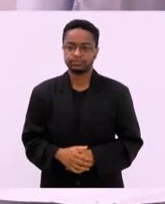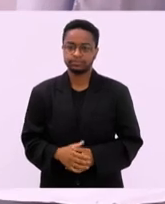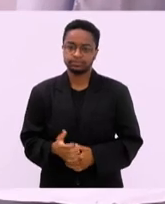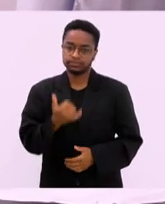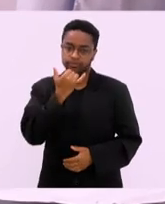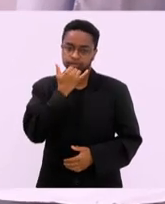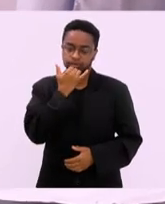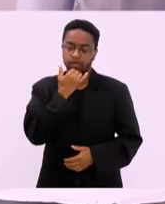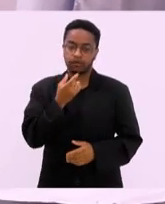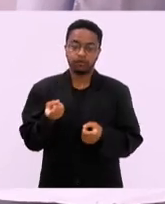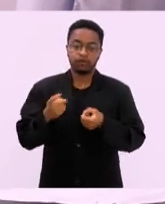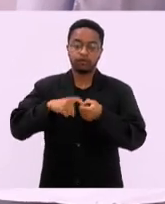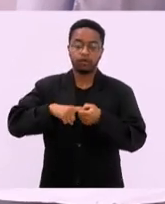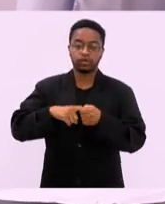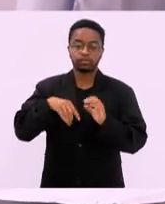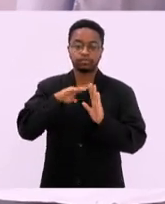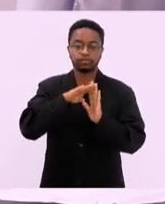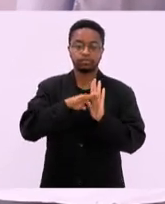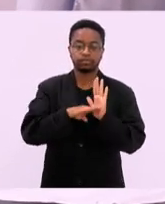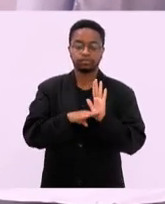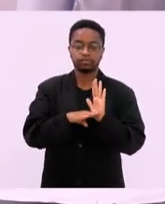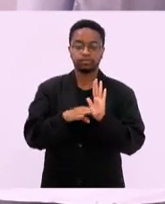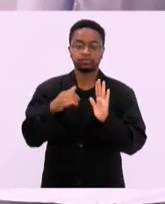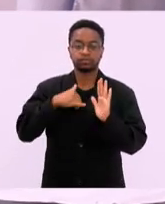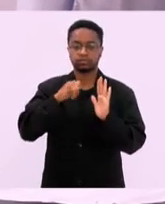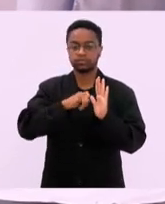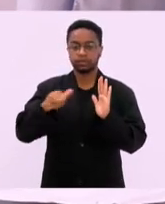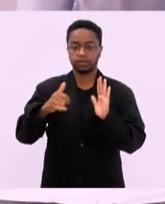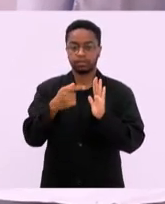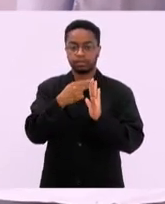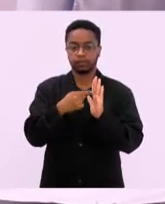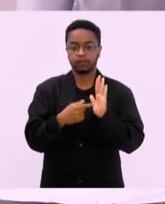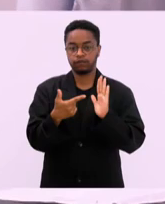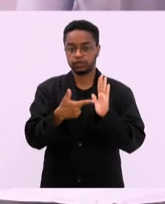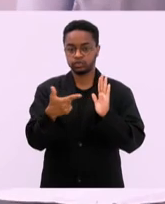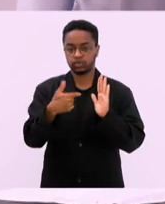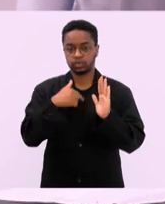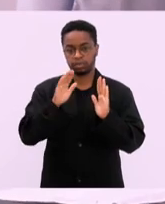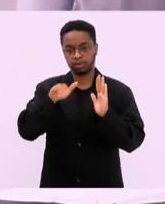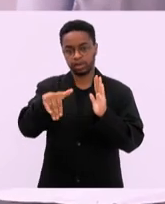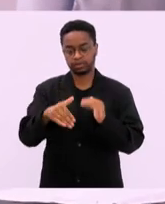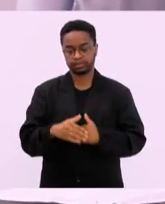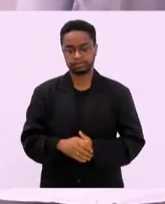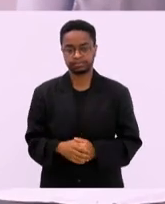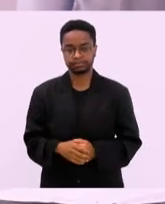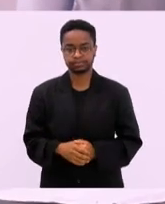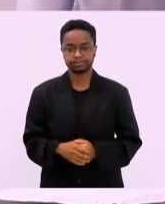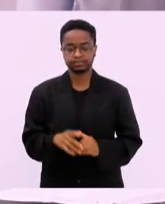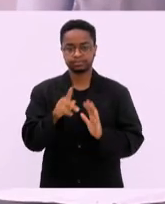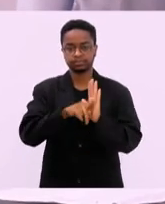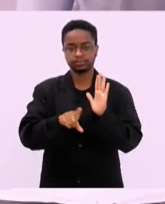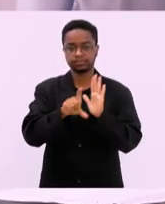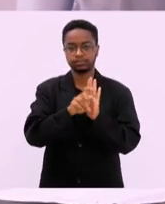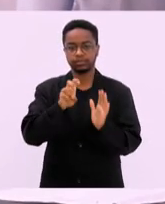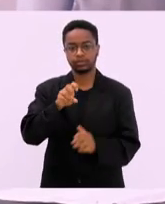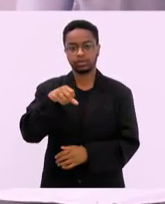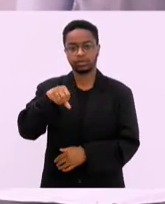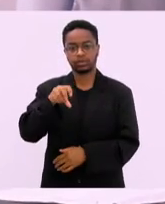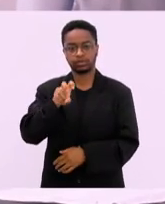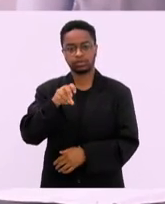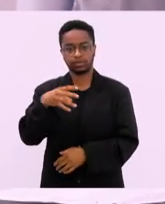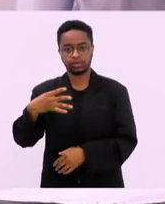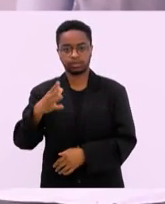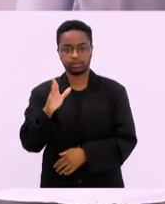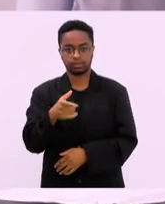Desculpa, chamo os trabalhos à ordem para cantar aqui o 22 da pauta, que eu acabei pulando. PL 5954